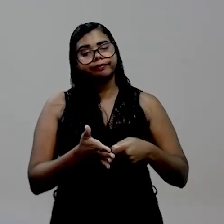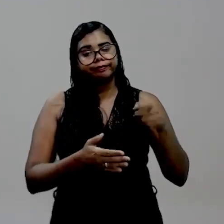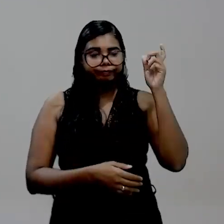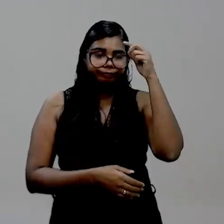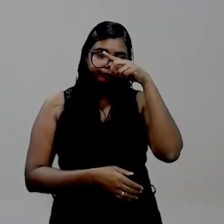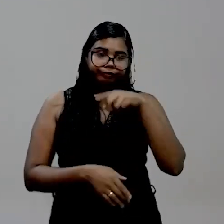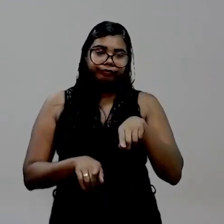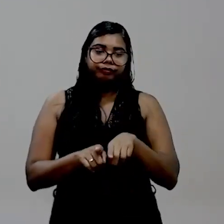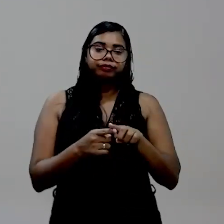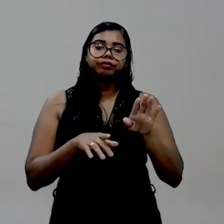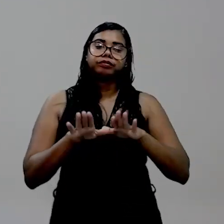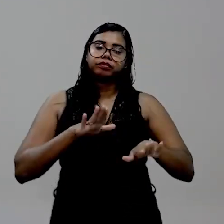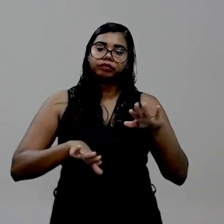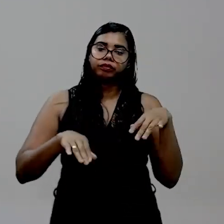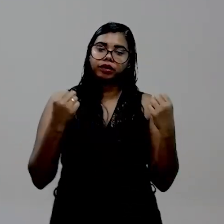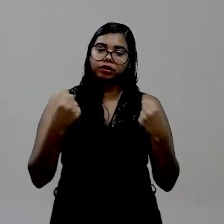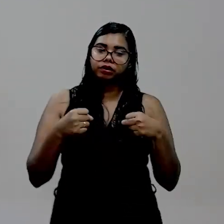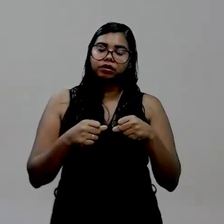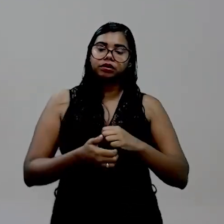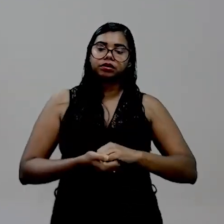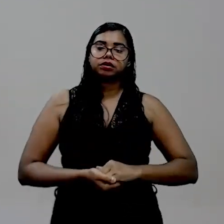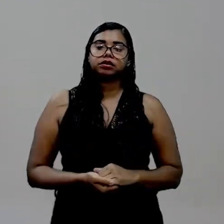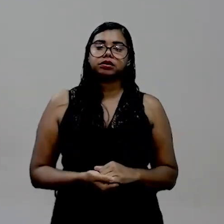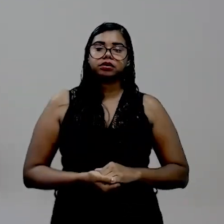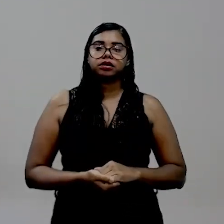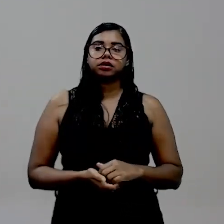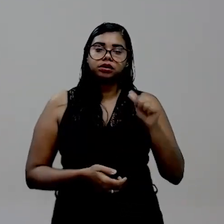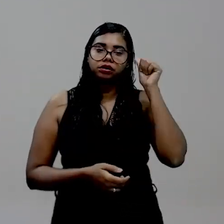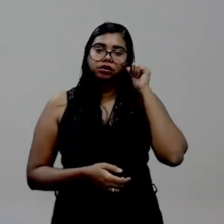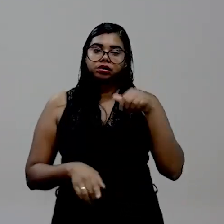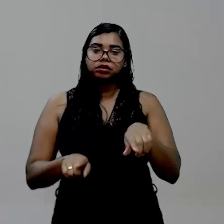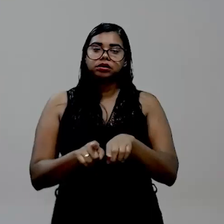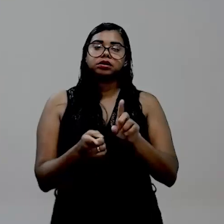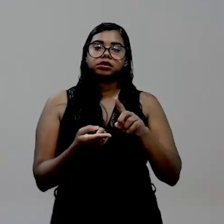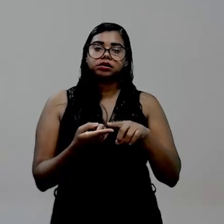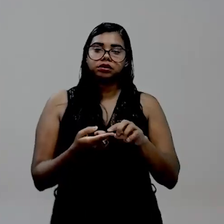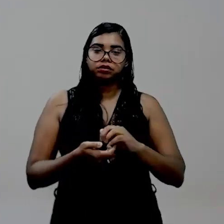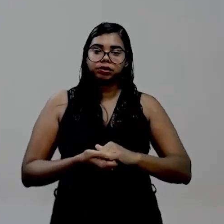se cuidar. Então, homens, se cuidem. E as mulheres, como falei, são grandes multiplicadoras